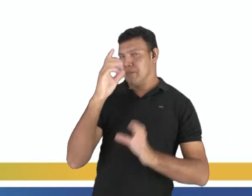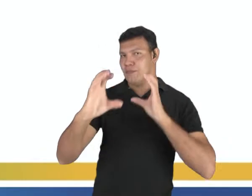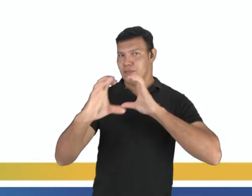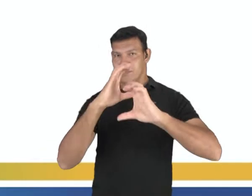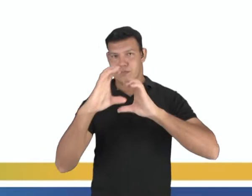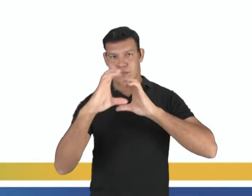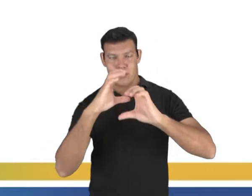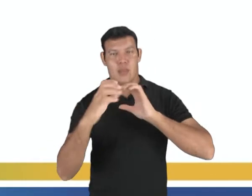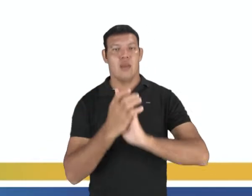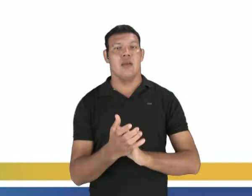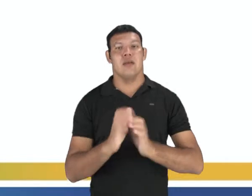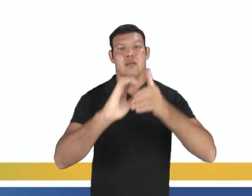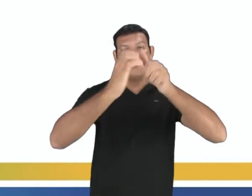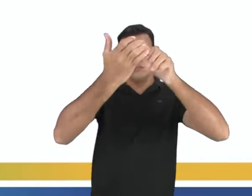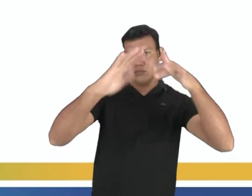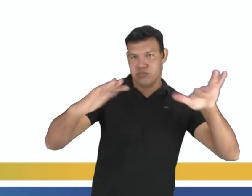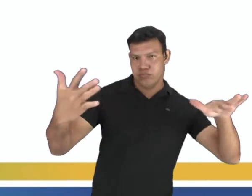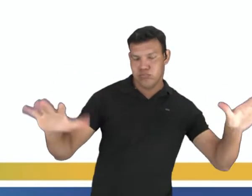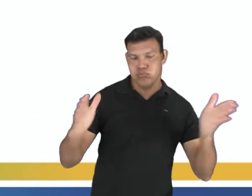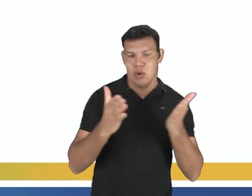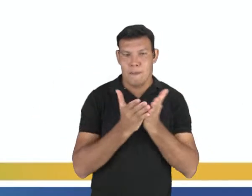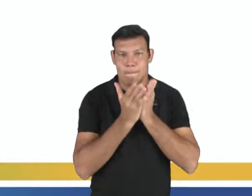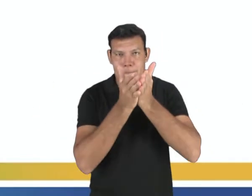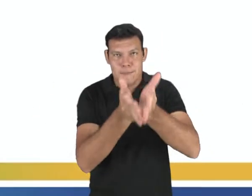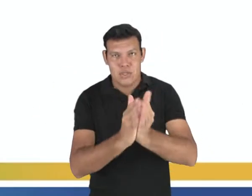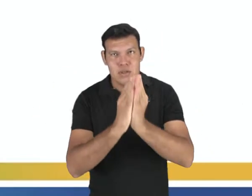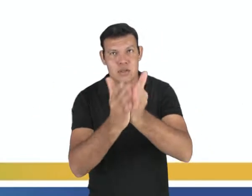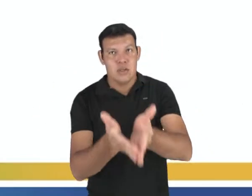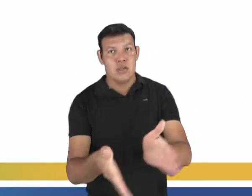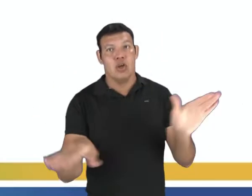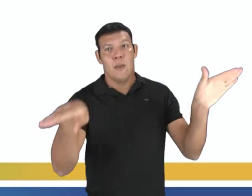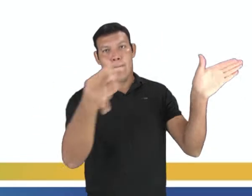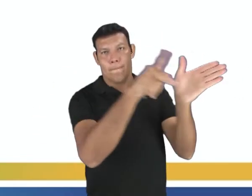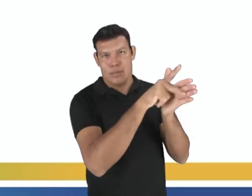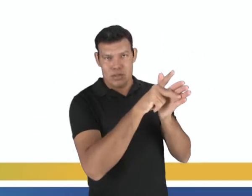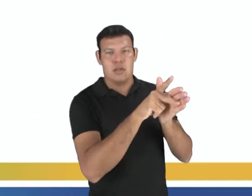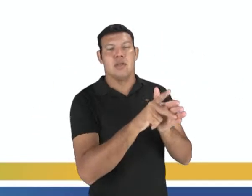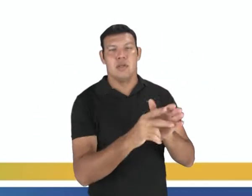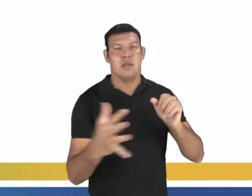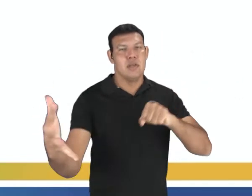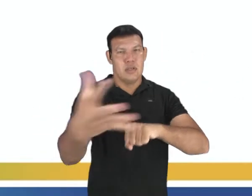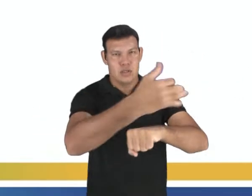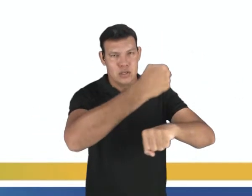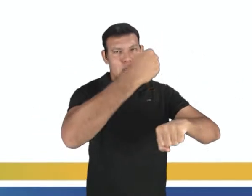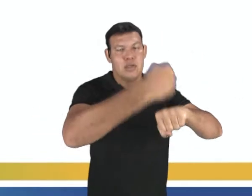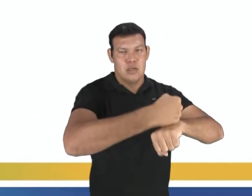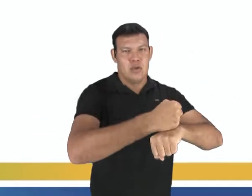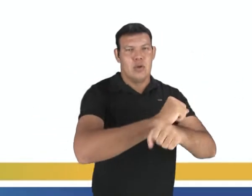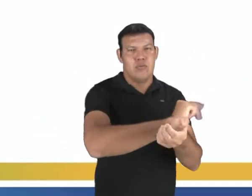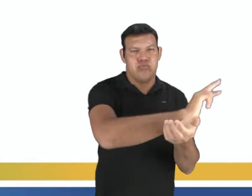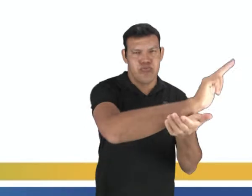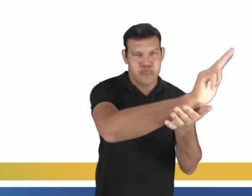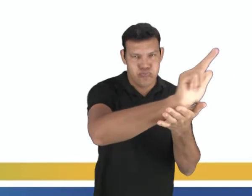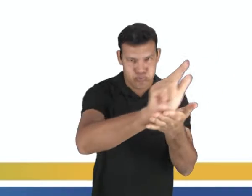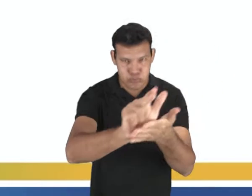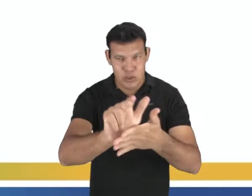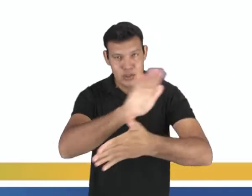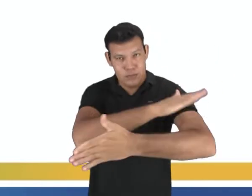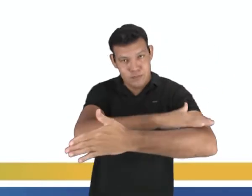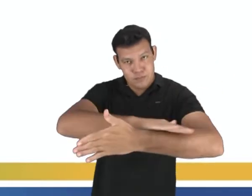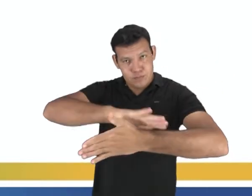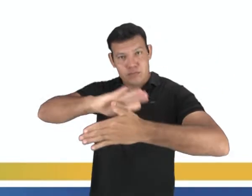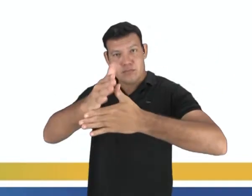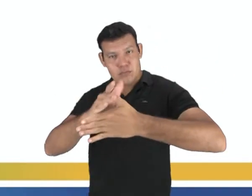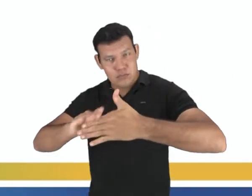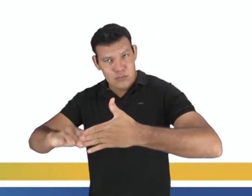principalmente pelo mar, através da navegação, né? Eles fundaram diversas colônias na orla do Mediterrâneo, que eles também,